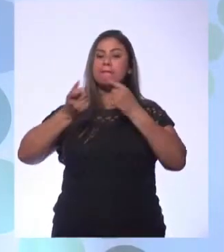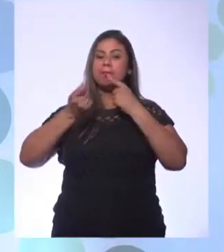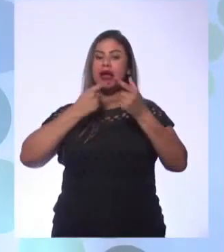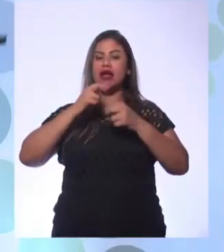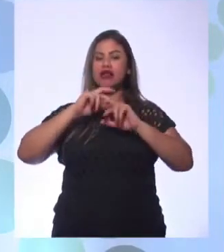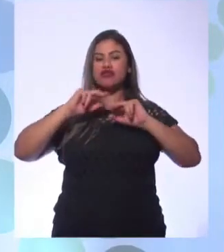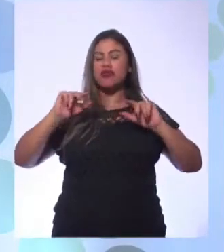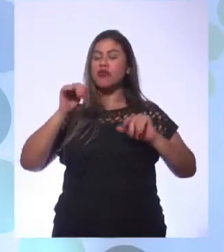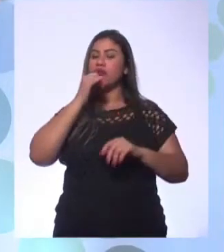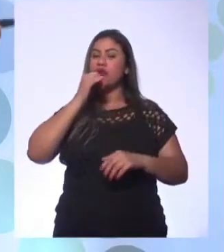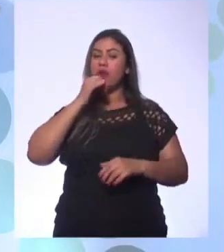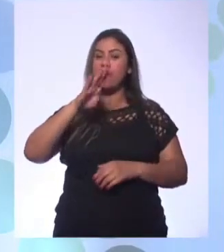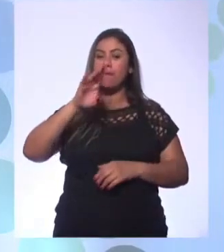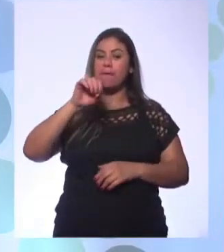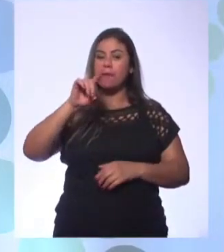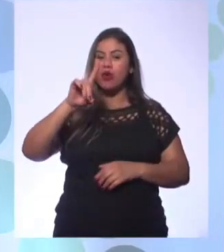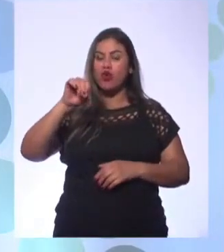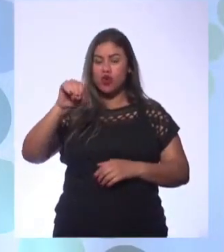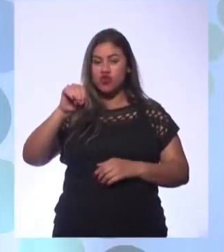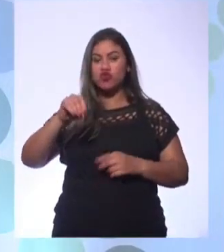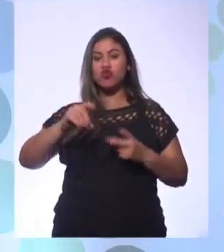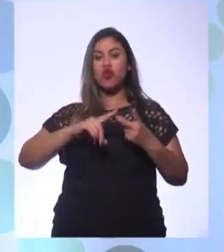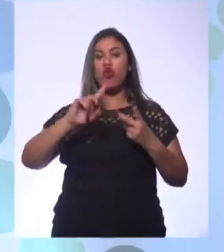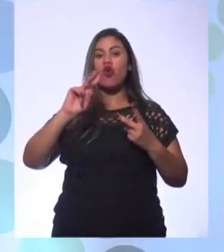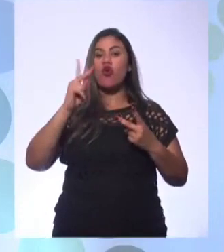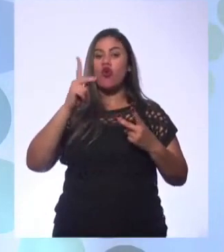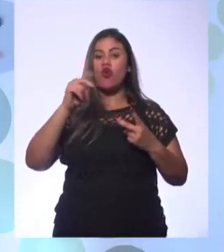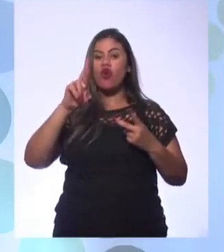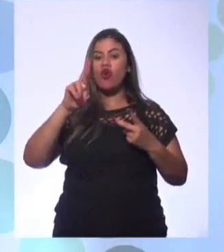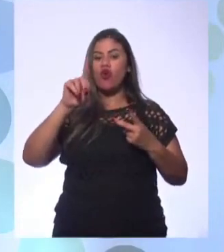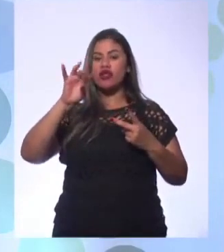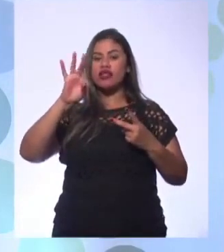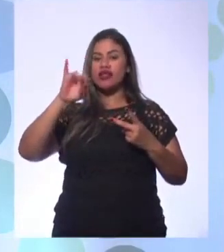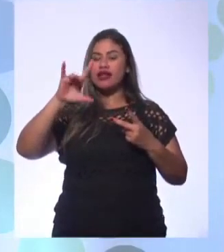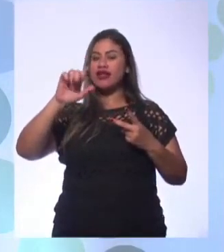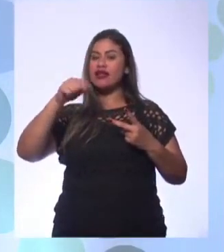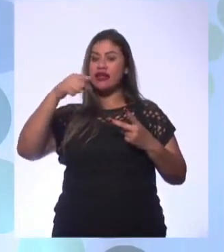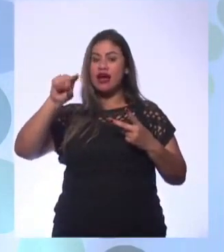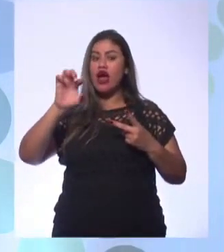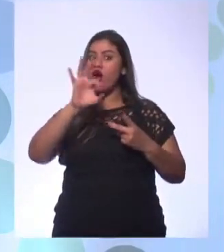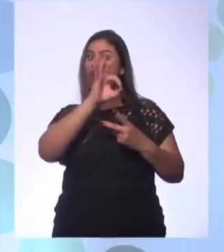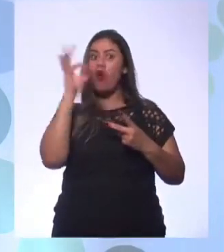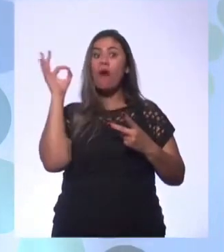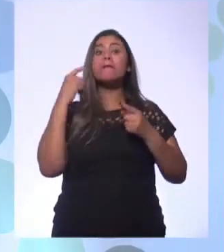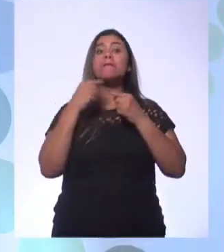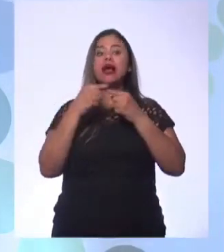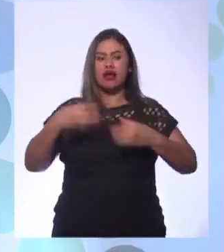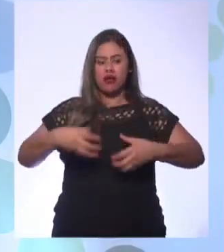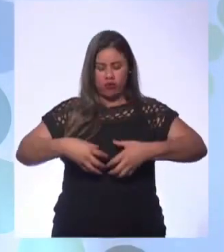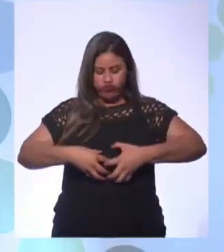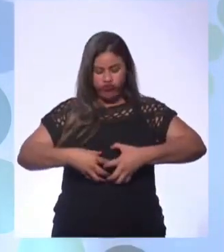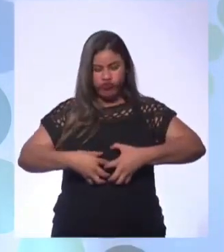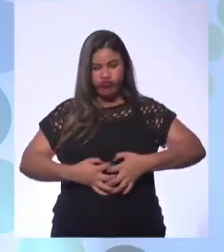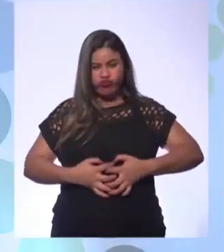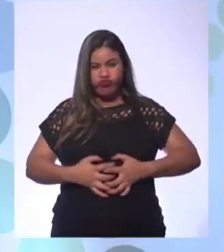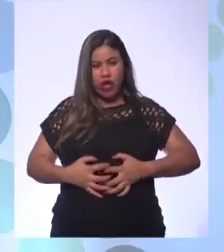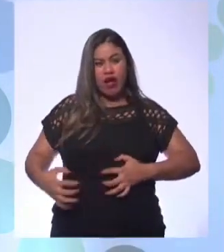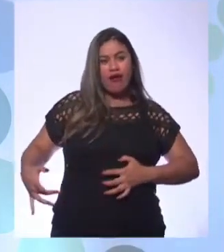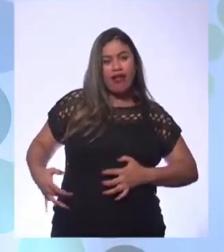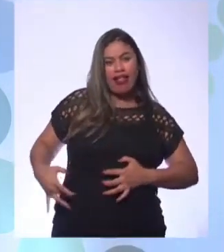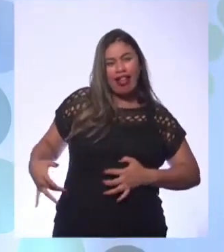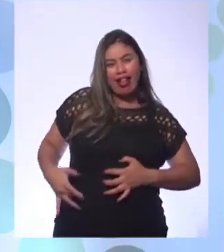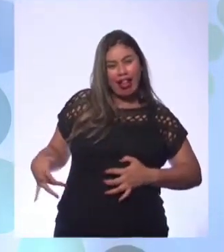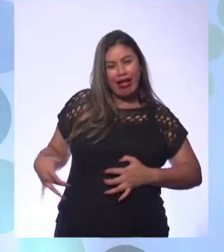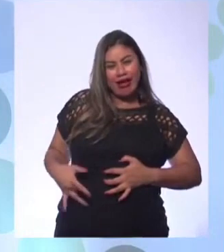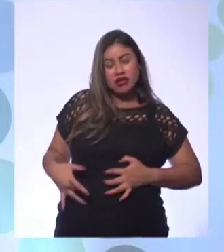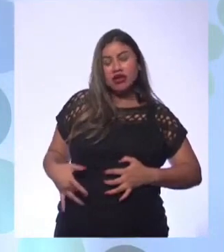sabe que chá de boldo, chá de hortelã é bom para infecções intestinais. Então o pessoal vai lá, toma chá de boldo para o fígado, toma chá de